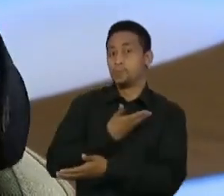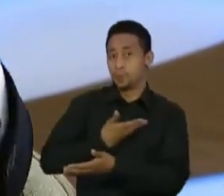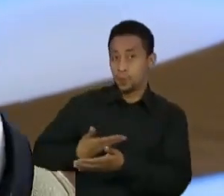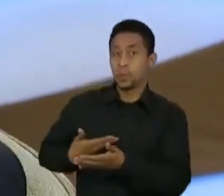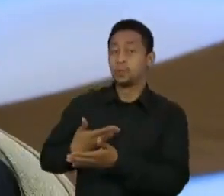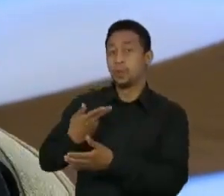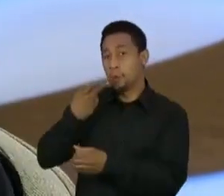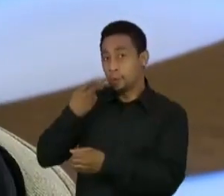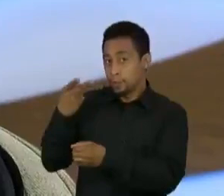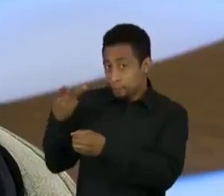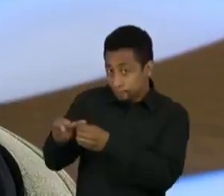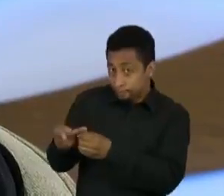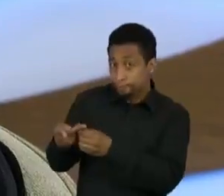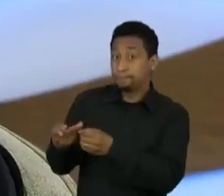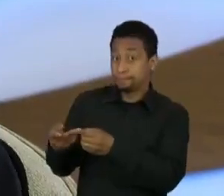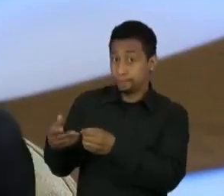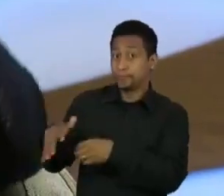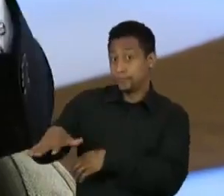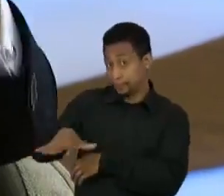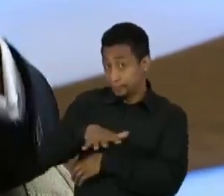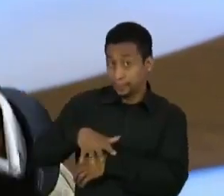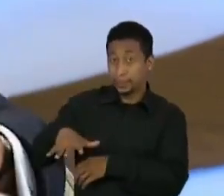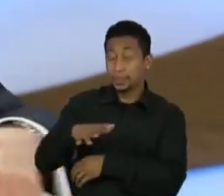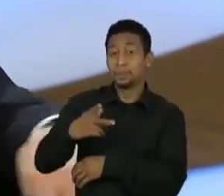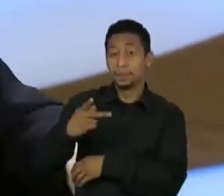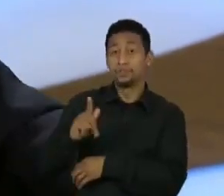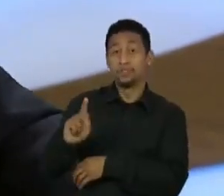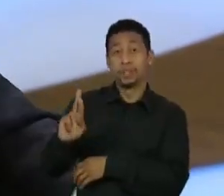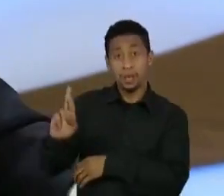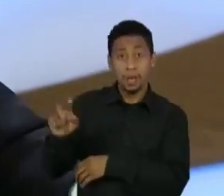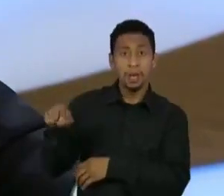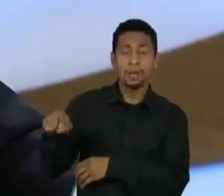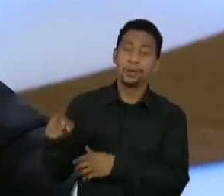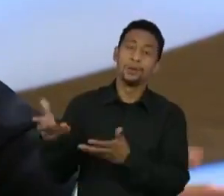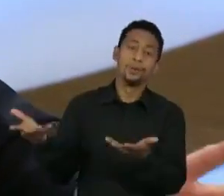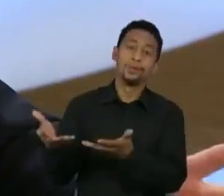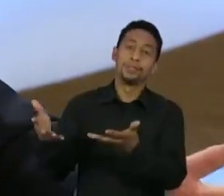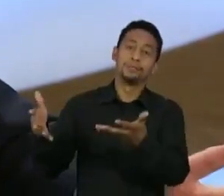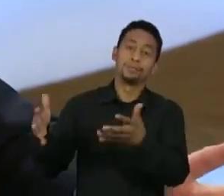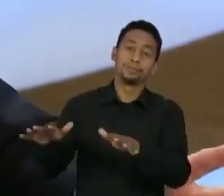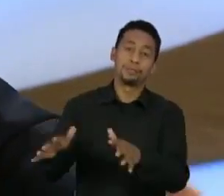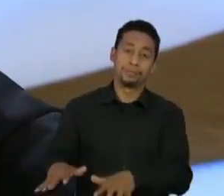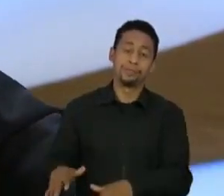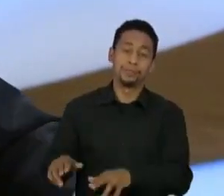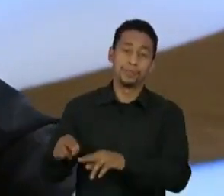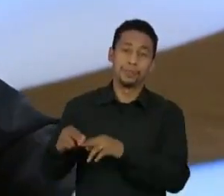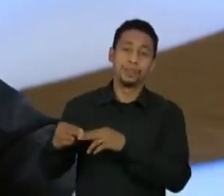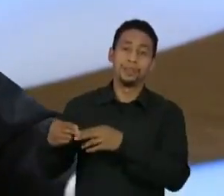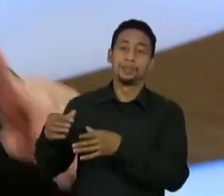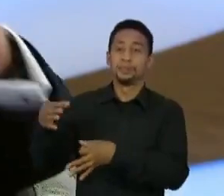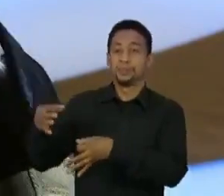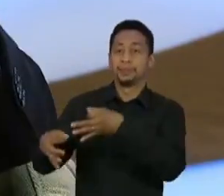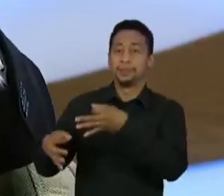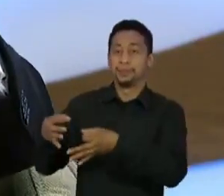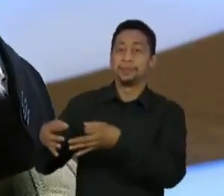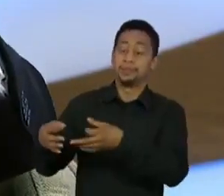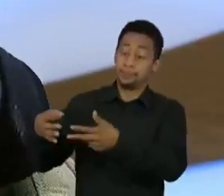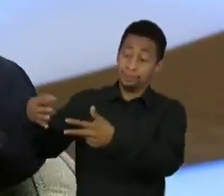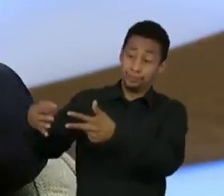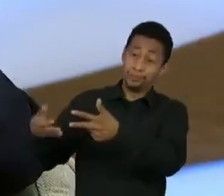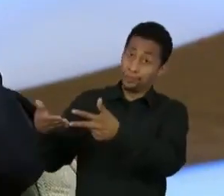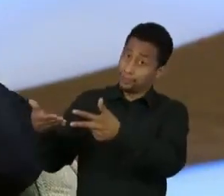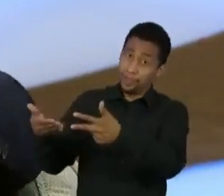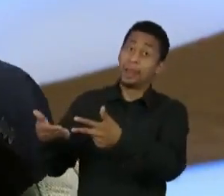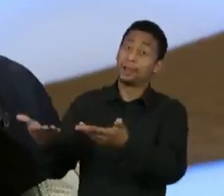Procuradoria, mais outras figuras, né? E que hoje estão destruídas pelo Poder Judiciário. Mas houve tudo isso e eu não